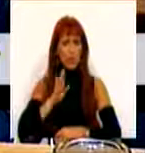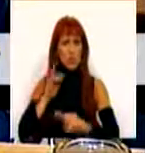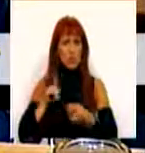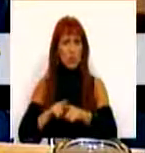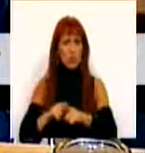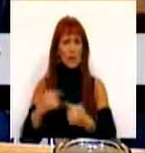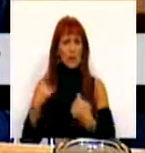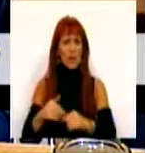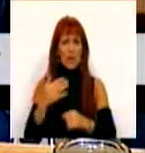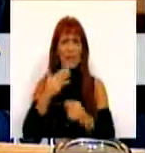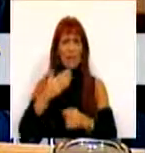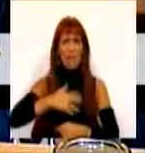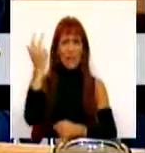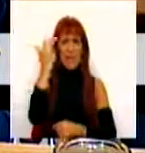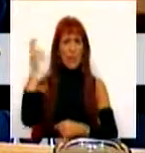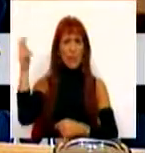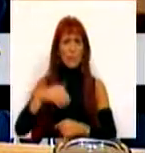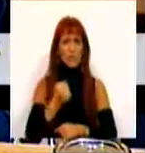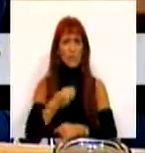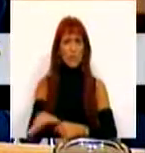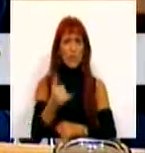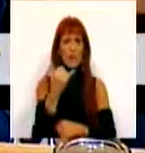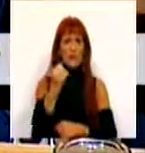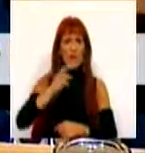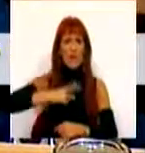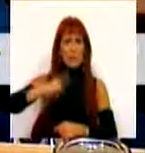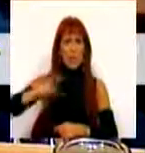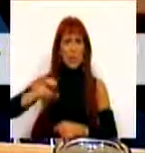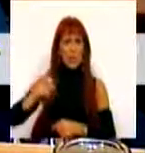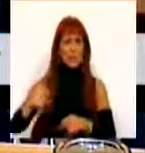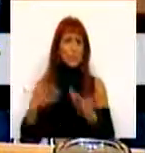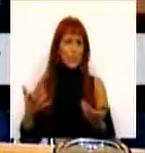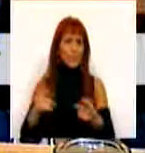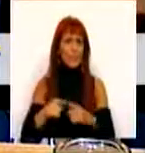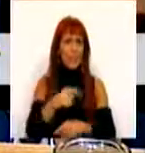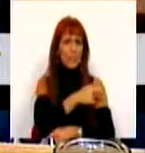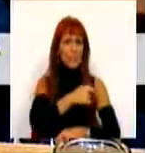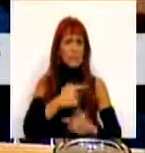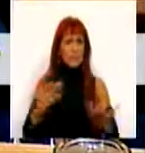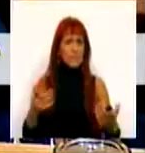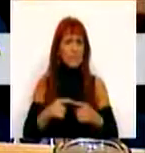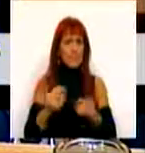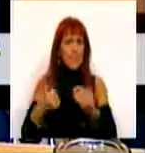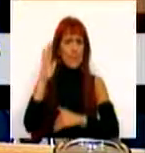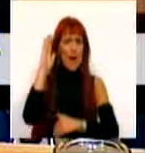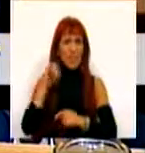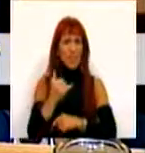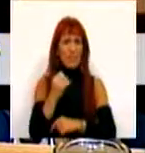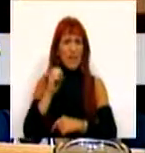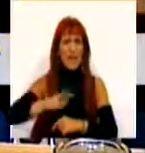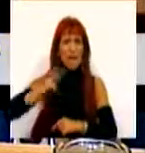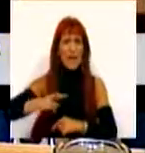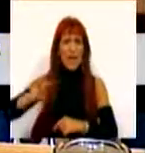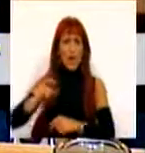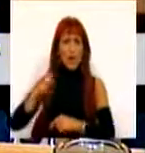que atingem a idade da reforma de cerca de 20 milhões de euros, o que representa, portanto, mais 20 milhões de